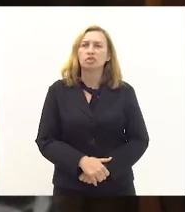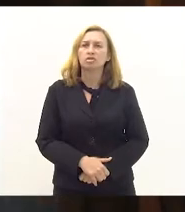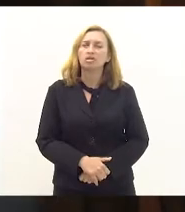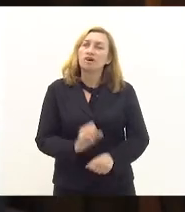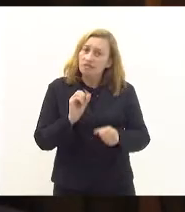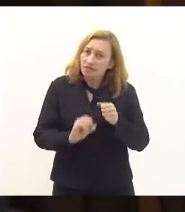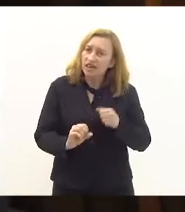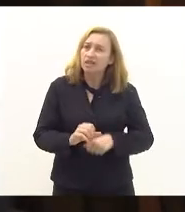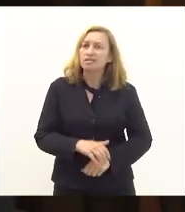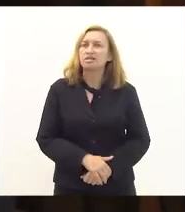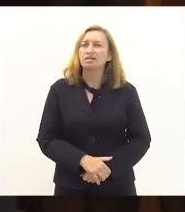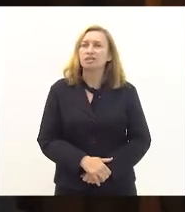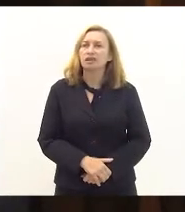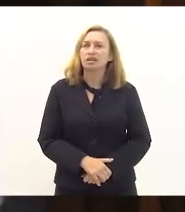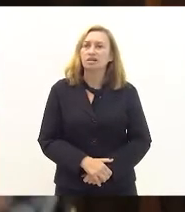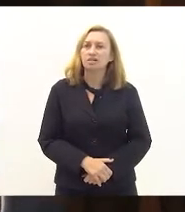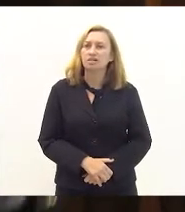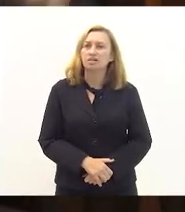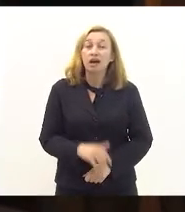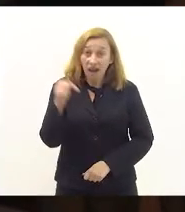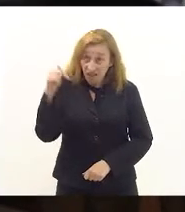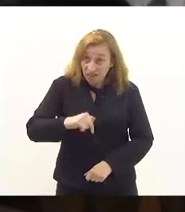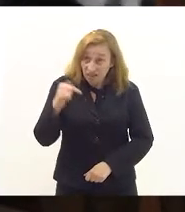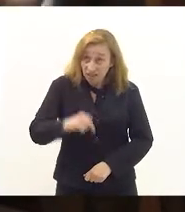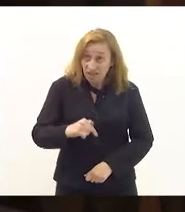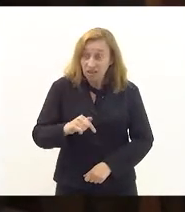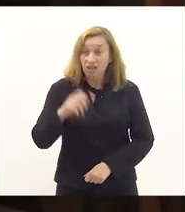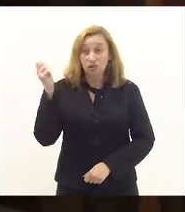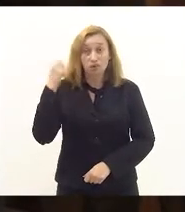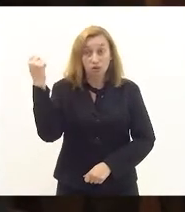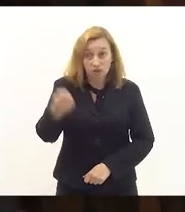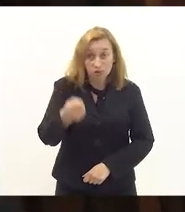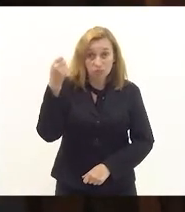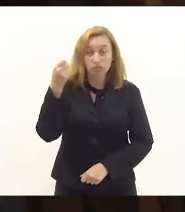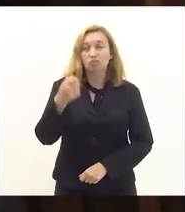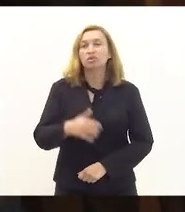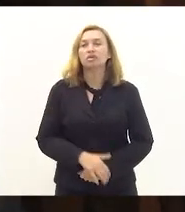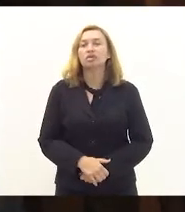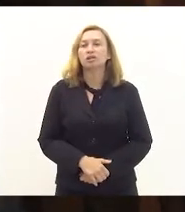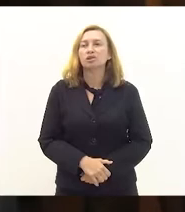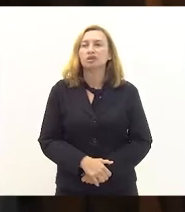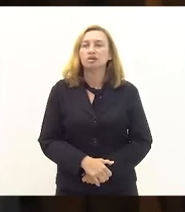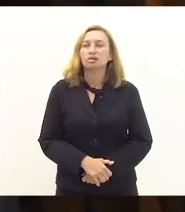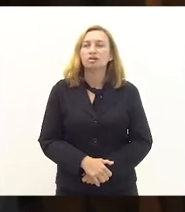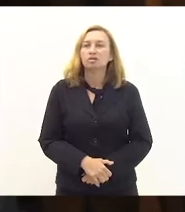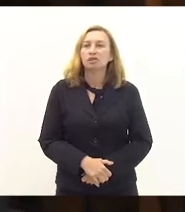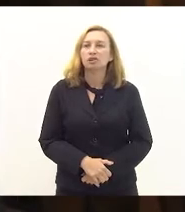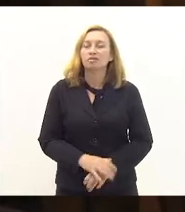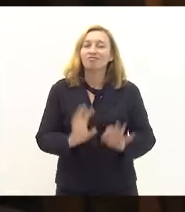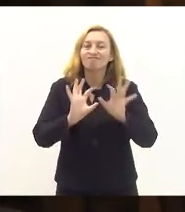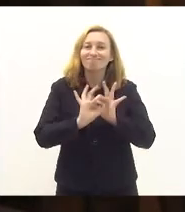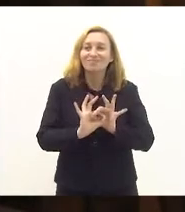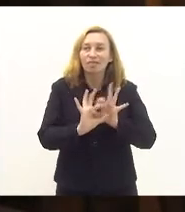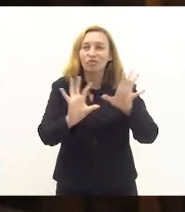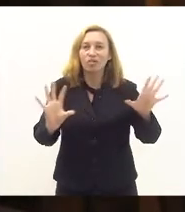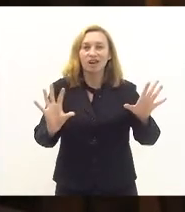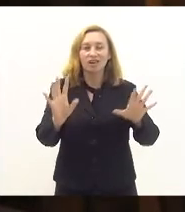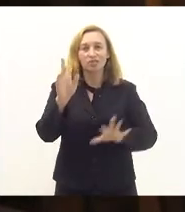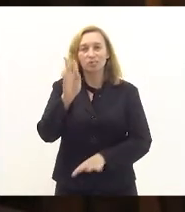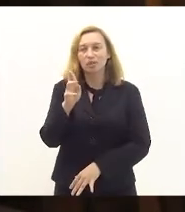exerceu aqui e no Rio Grande do Sul, que é o espírito democrático do